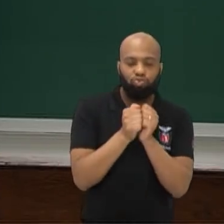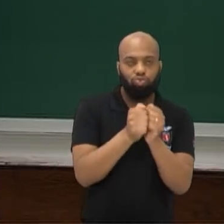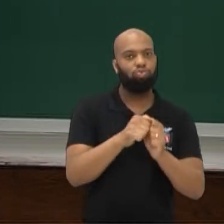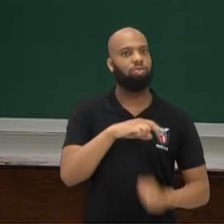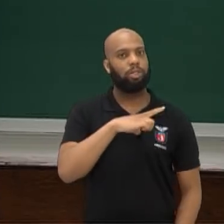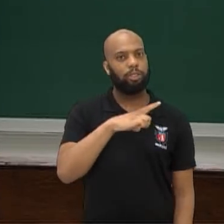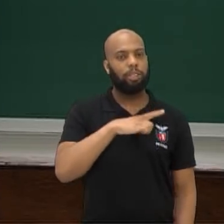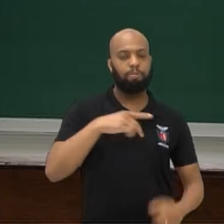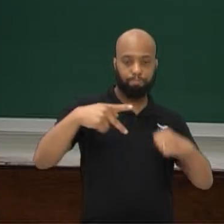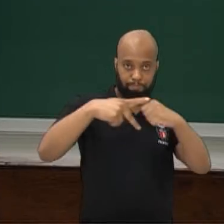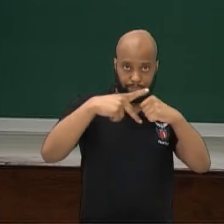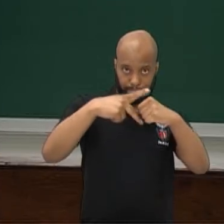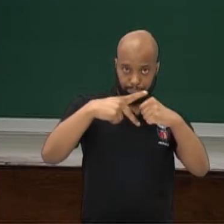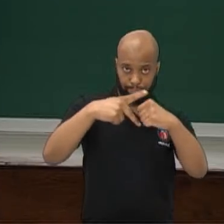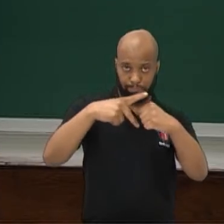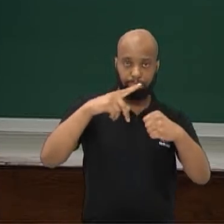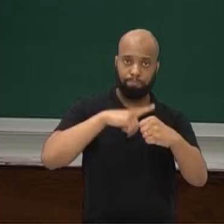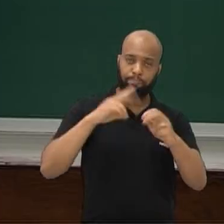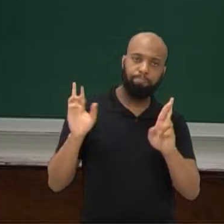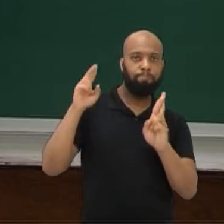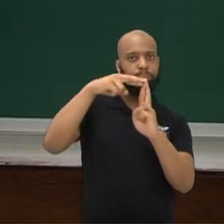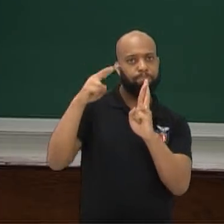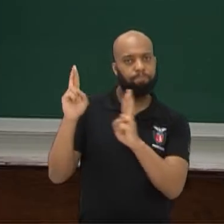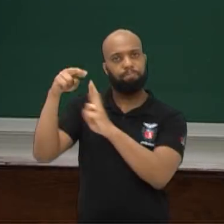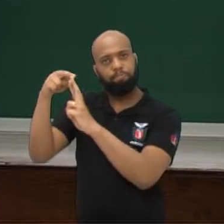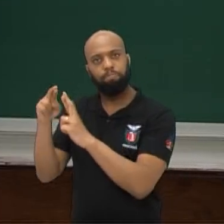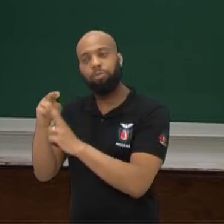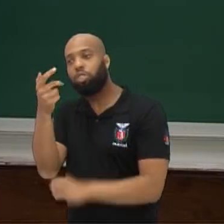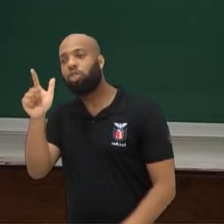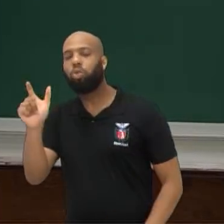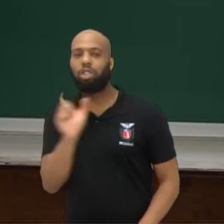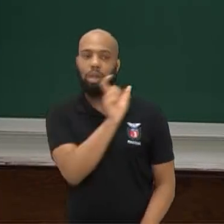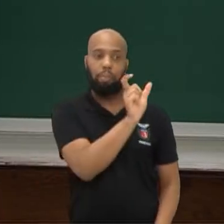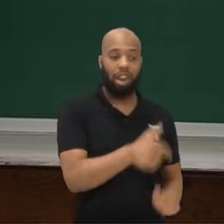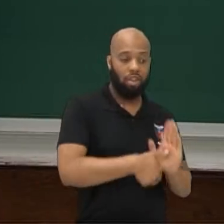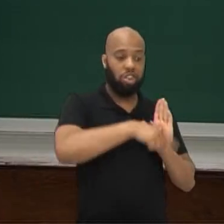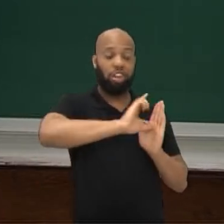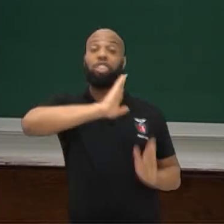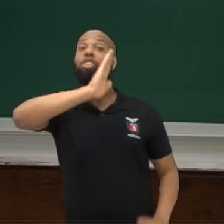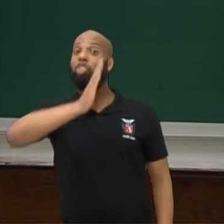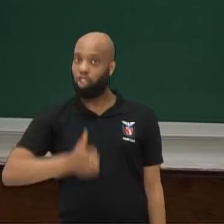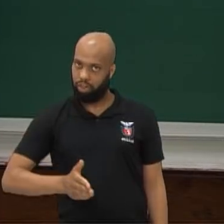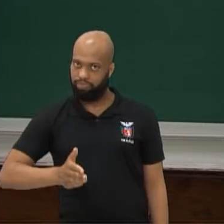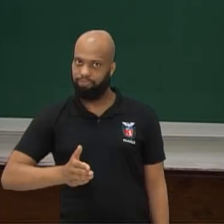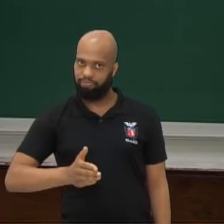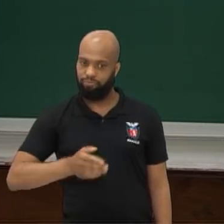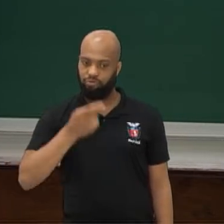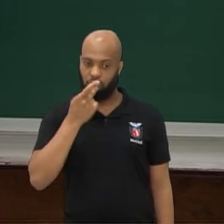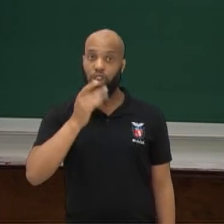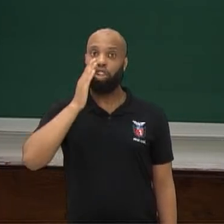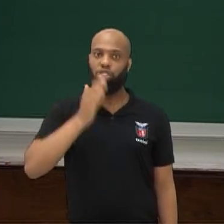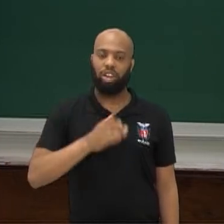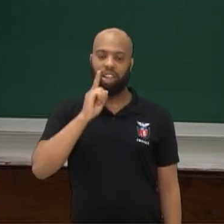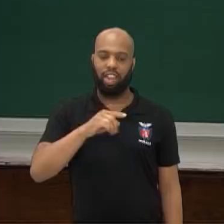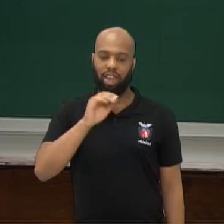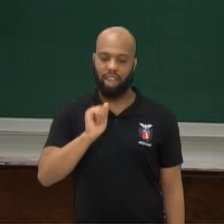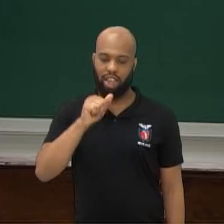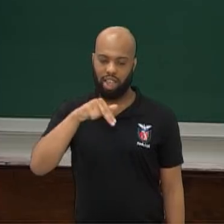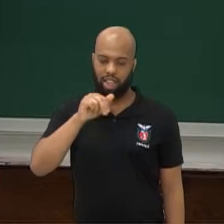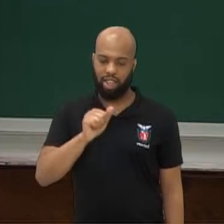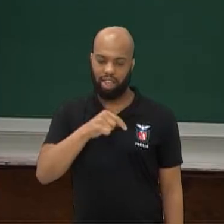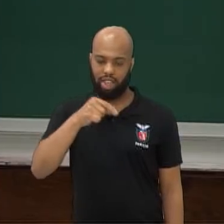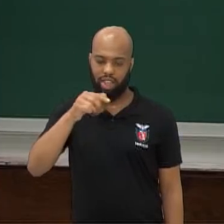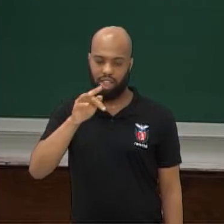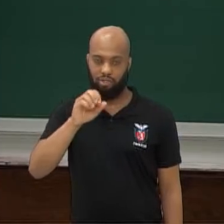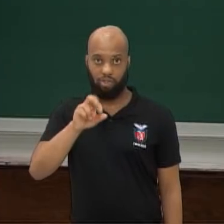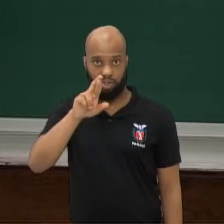de pronomes, né, que fazem referência a outras palavras ditas anteriormente, que a gente chama de anáfora, né, como já